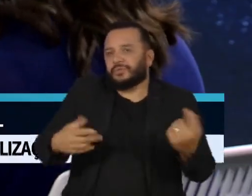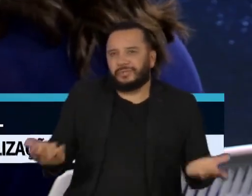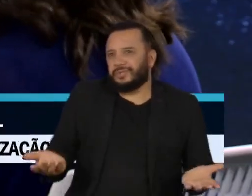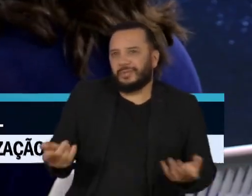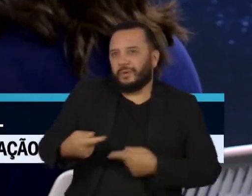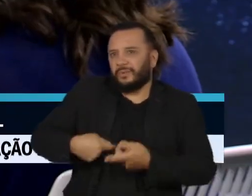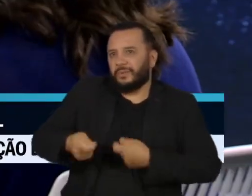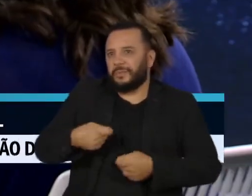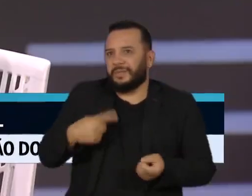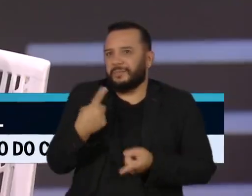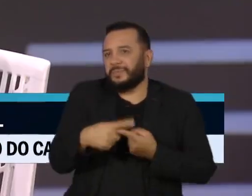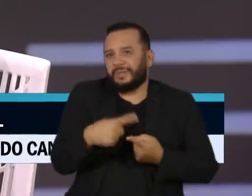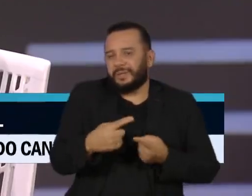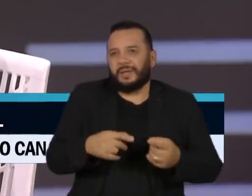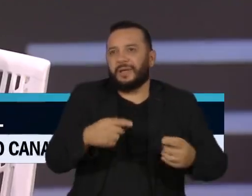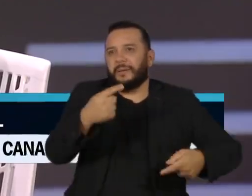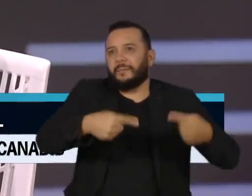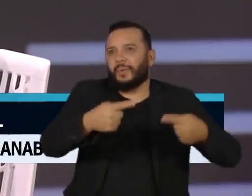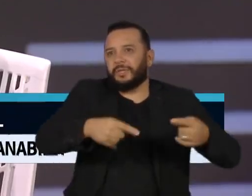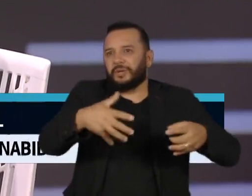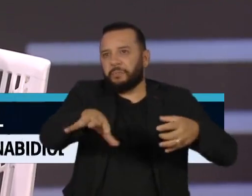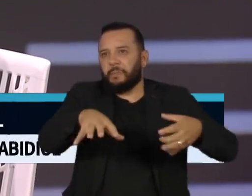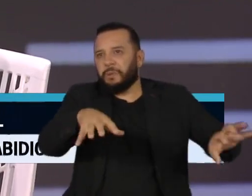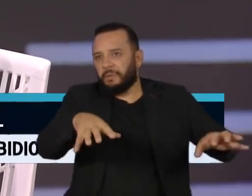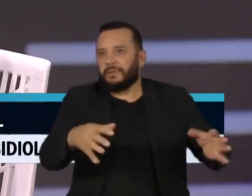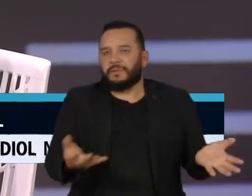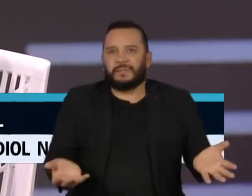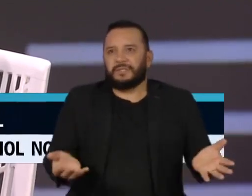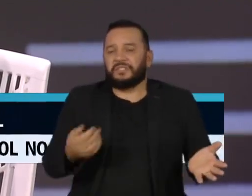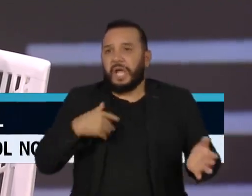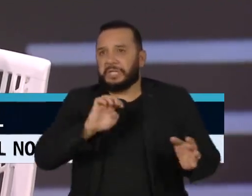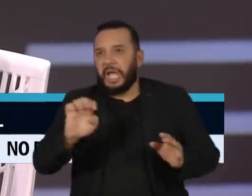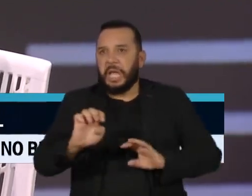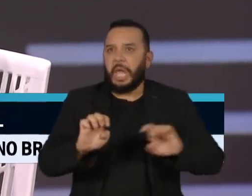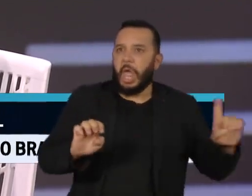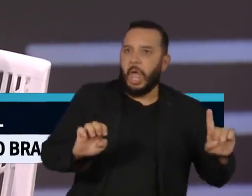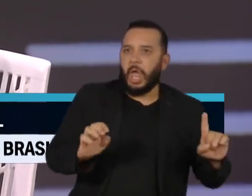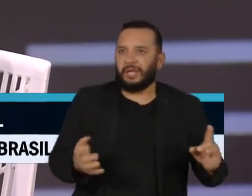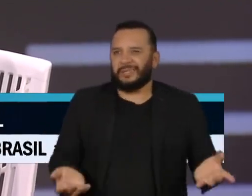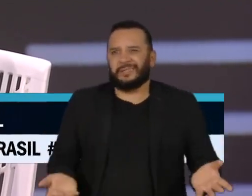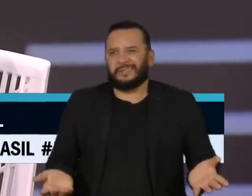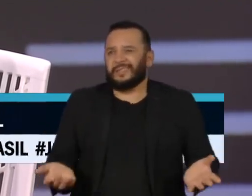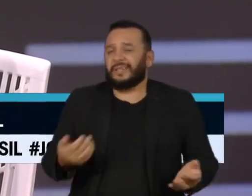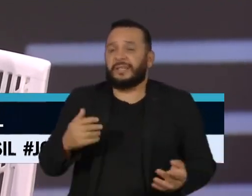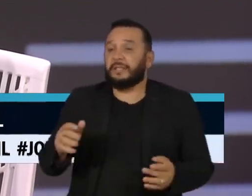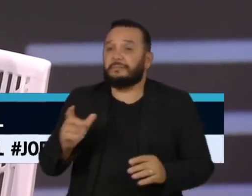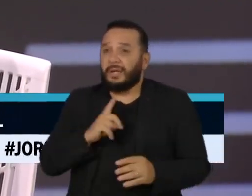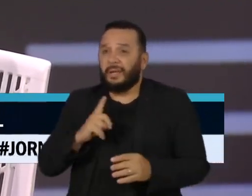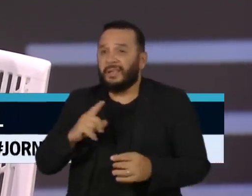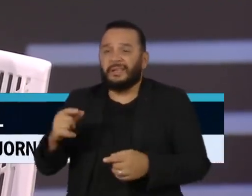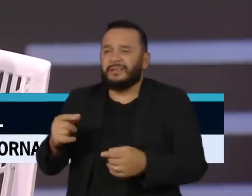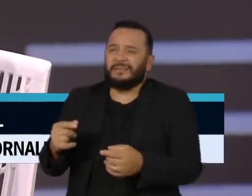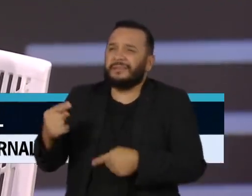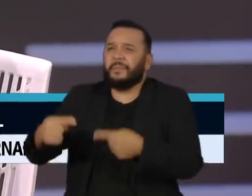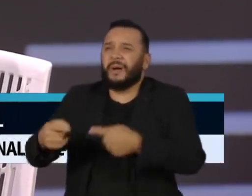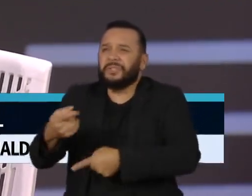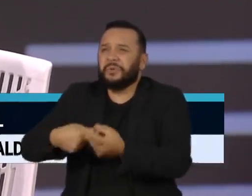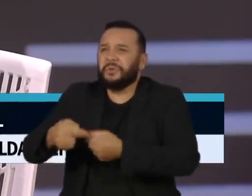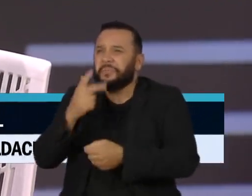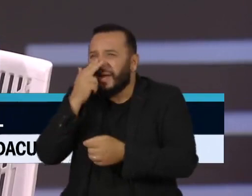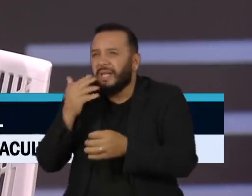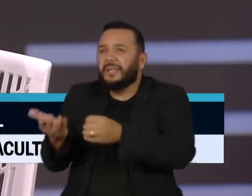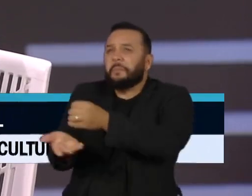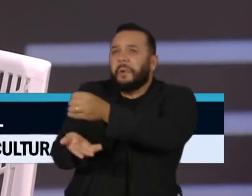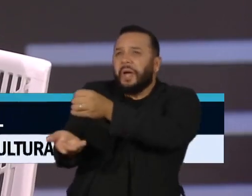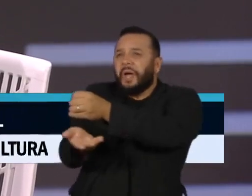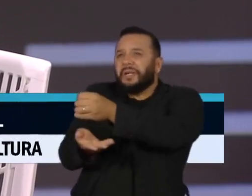estava completamente polarizado e, de alguma maneira, raso. Porque você não consegue entrar, ter dúvida, porque não é fácil, não estou falando que tem um caminho certo